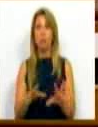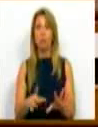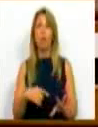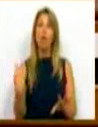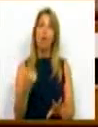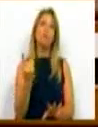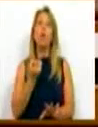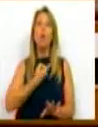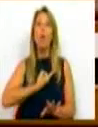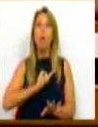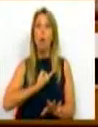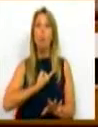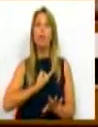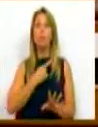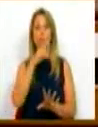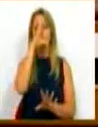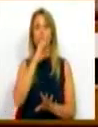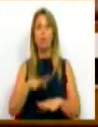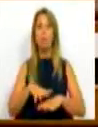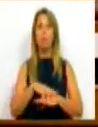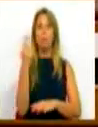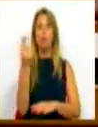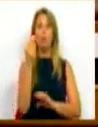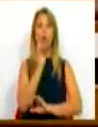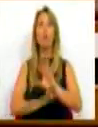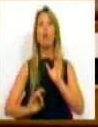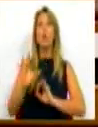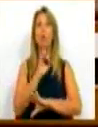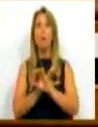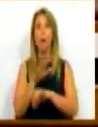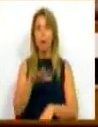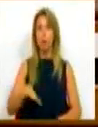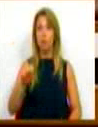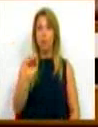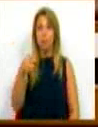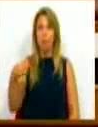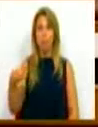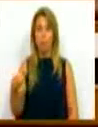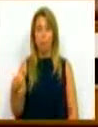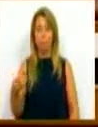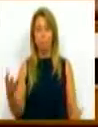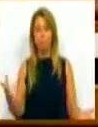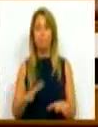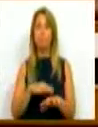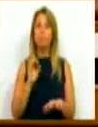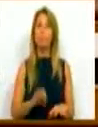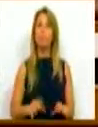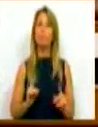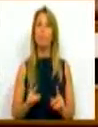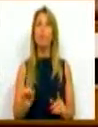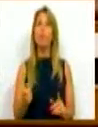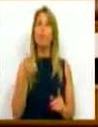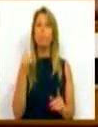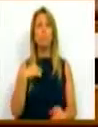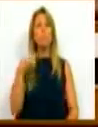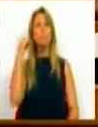com as nossas obrigações de Estado-membro da União Europeia e da Zona Euro. Por isso, aliás, se